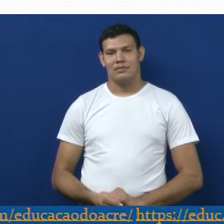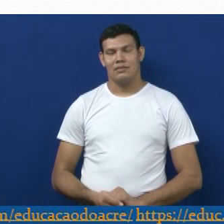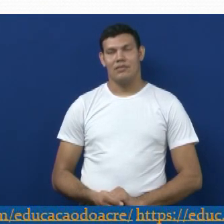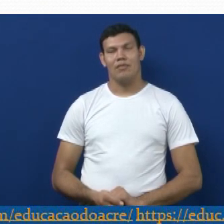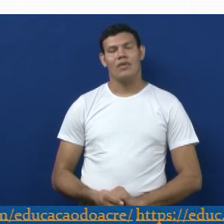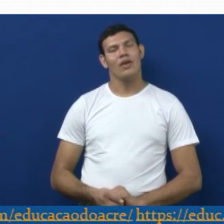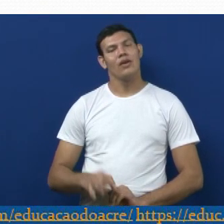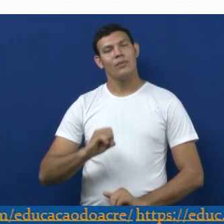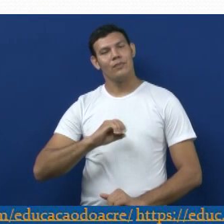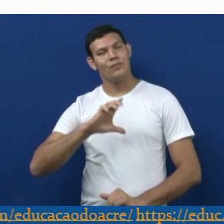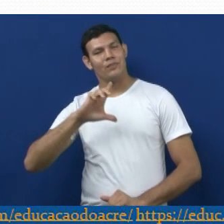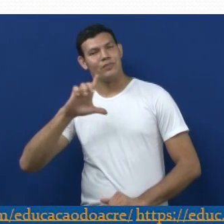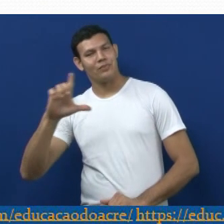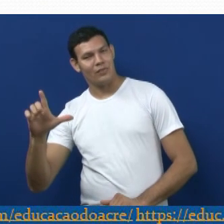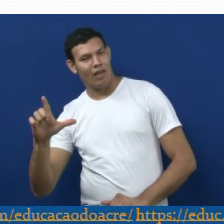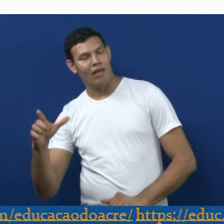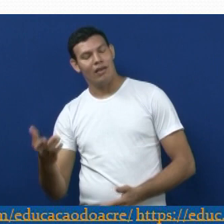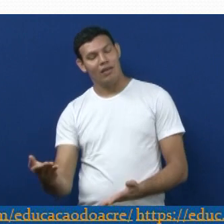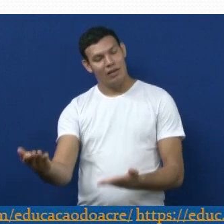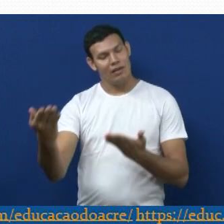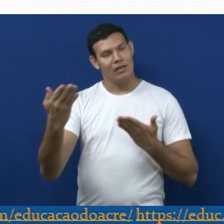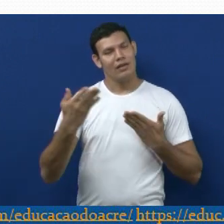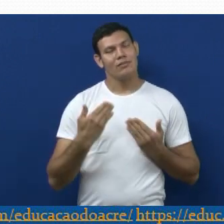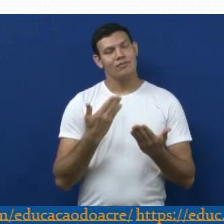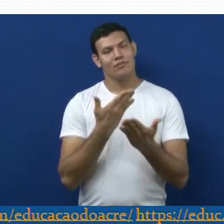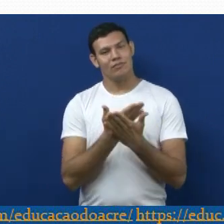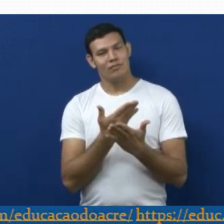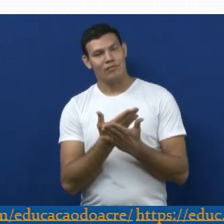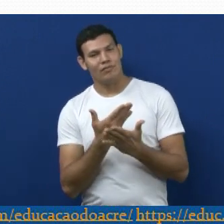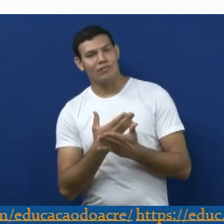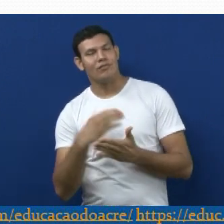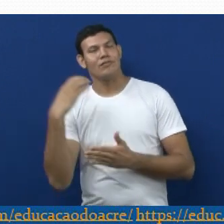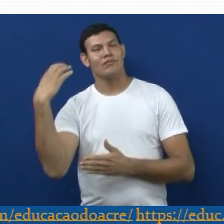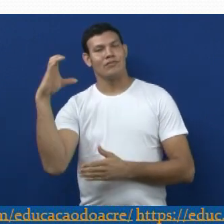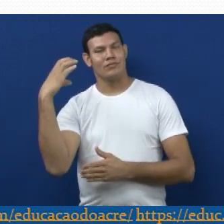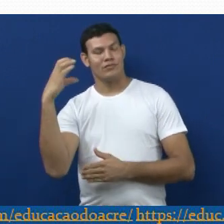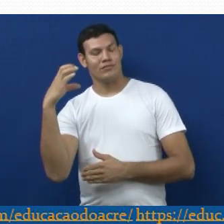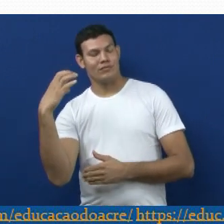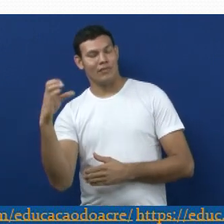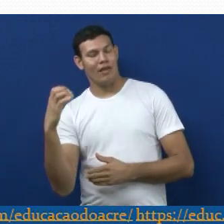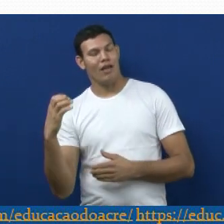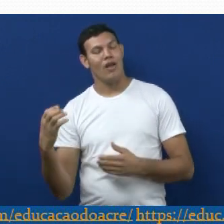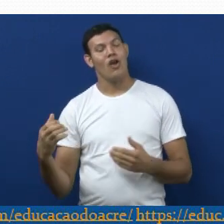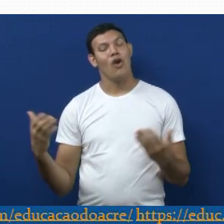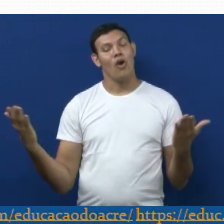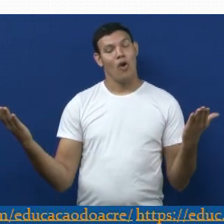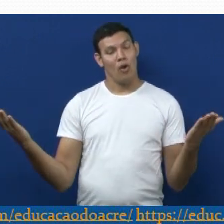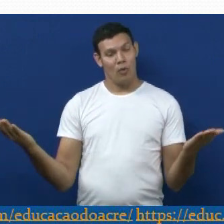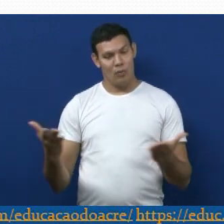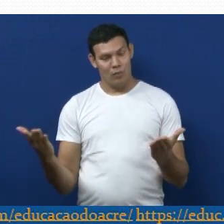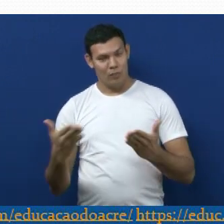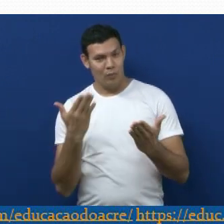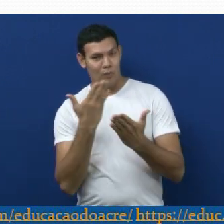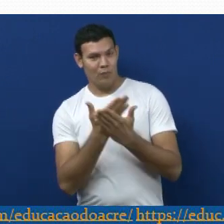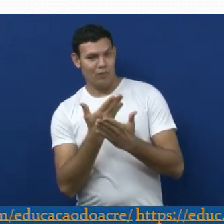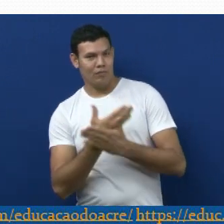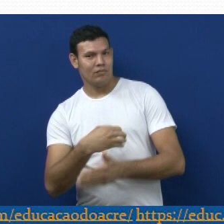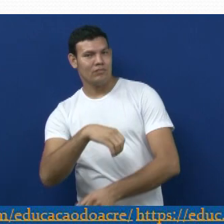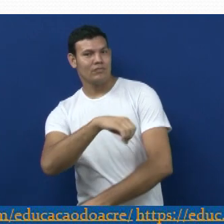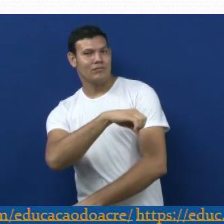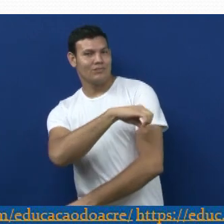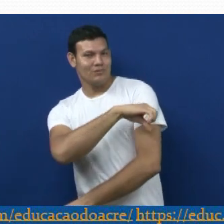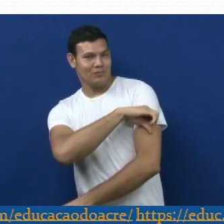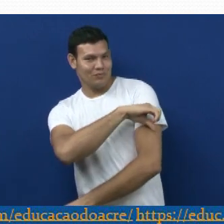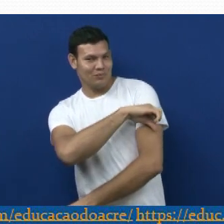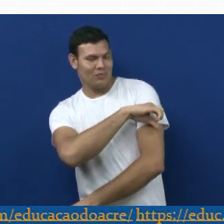Sejam bem-vindos a mais uma aula de ciências. E o conteúdo hoje se destina para quem está estudando o nono ano.